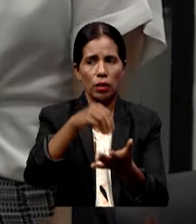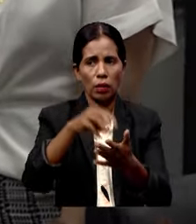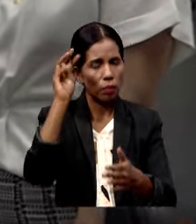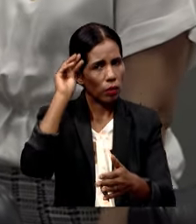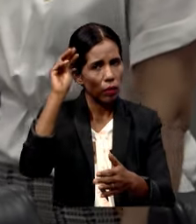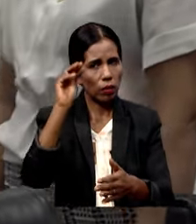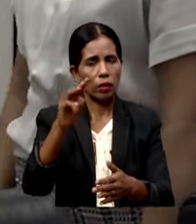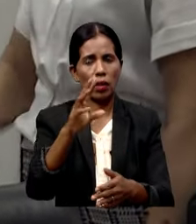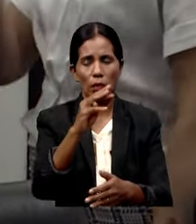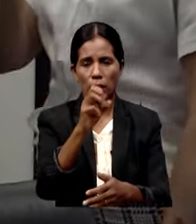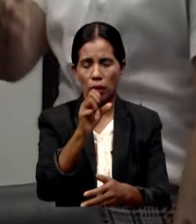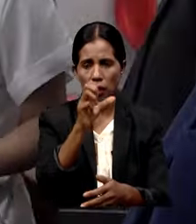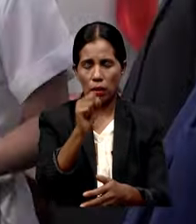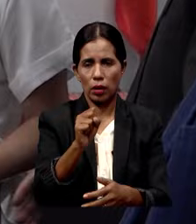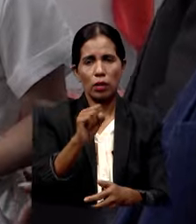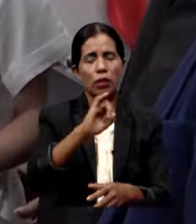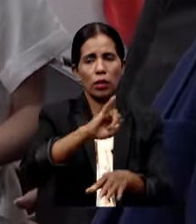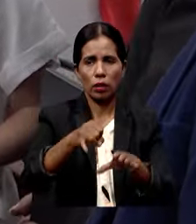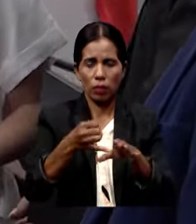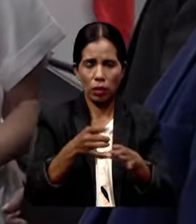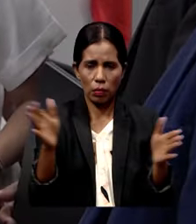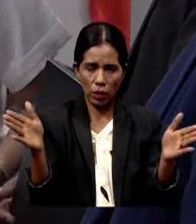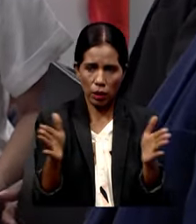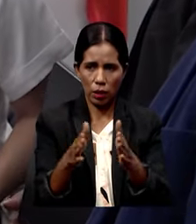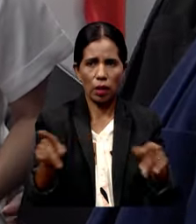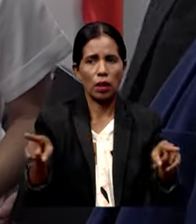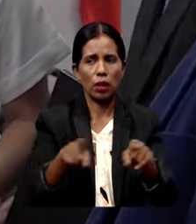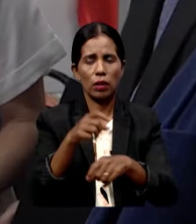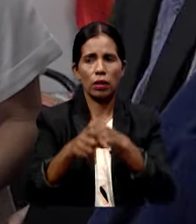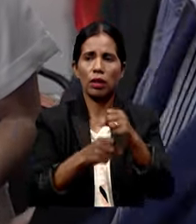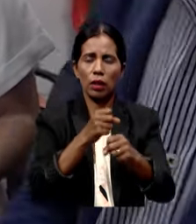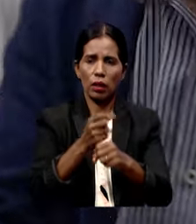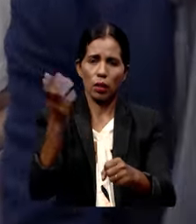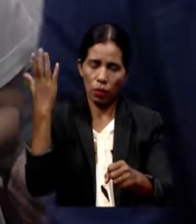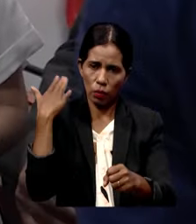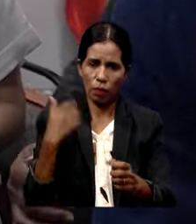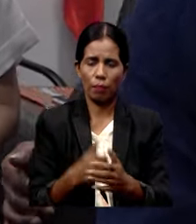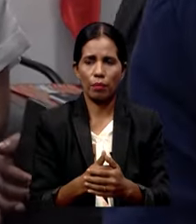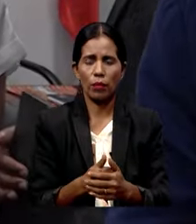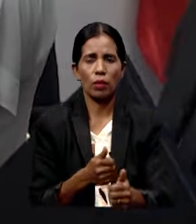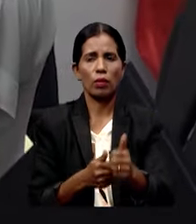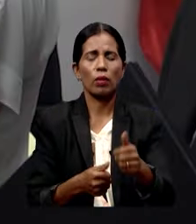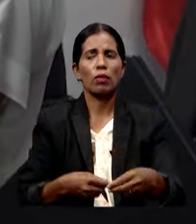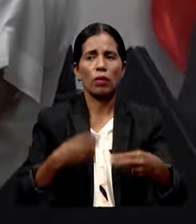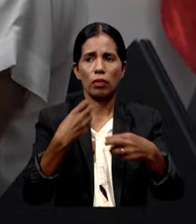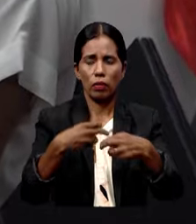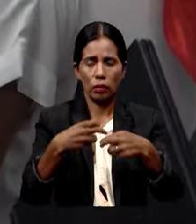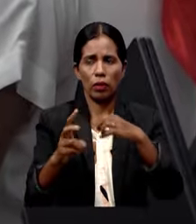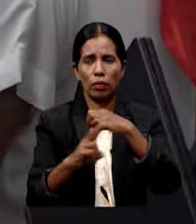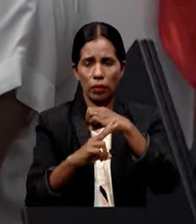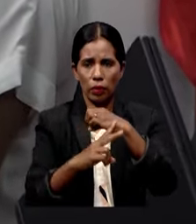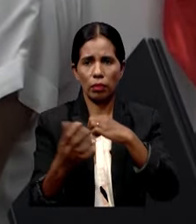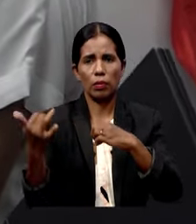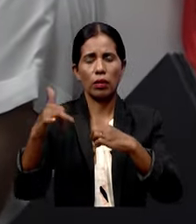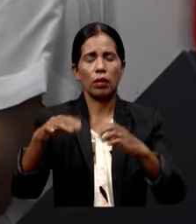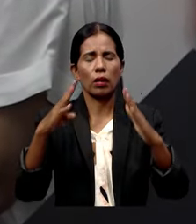Ministério da Solidariedade Social na Inclusão, que incluiu, compara o Tina Kotuk. Uma turnia pelo foi impacto para vítima sira e